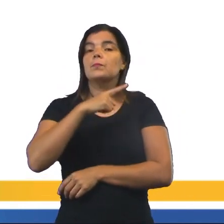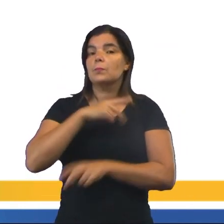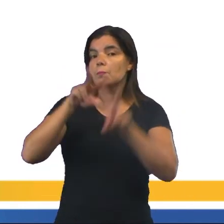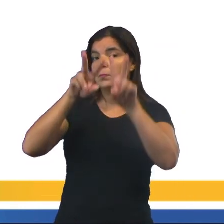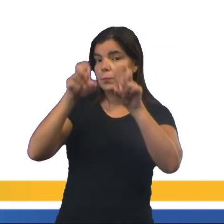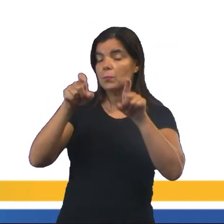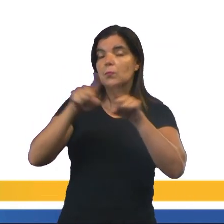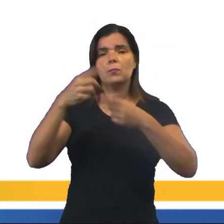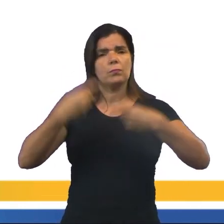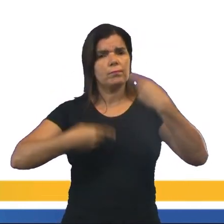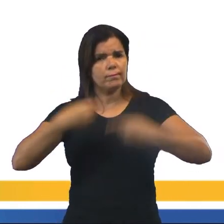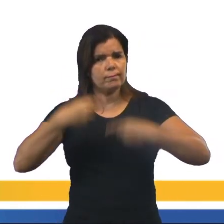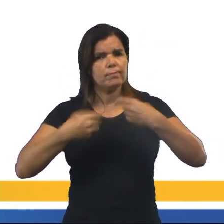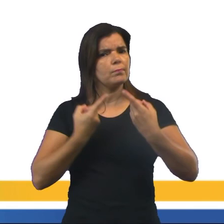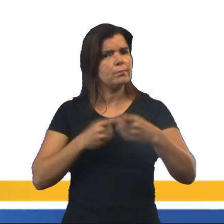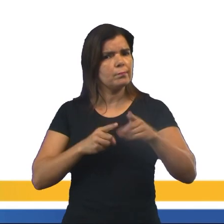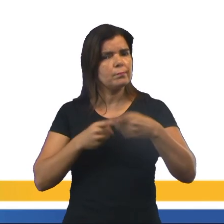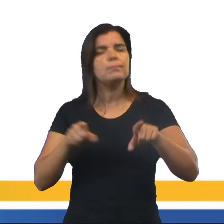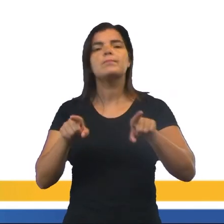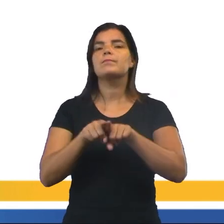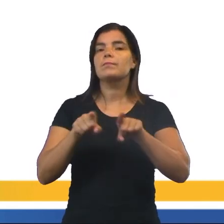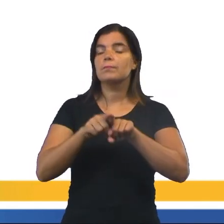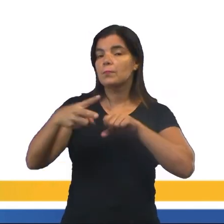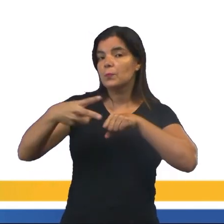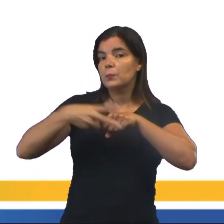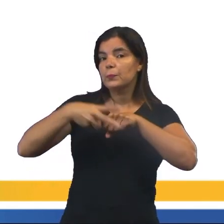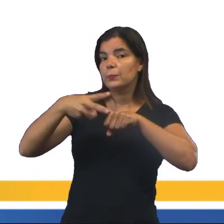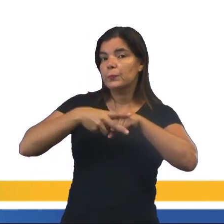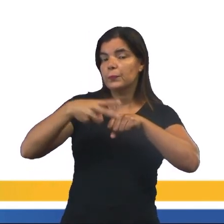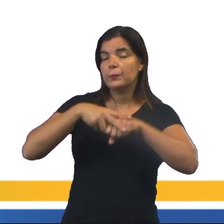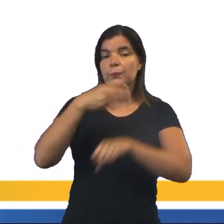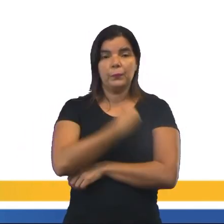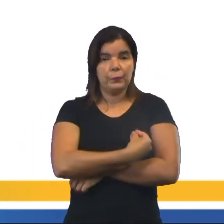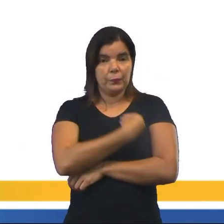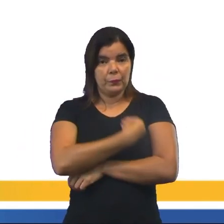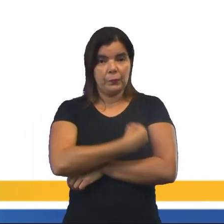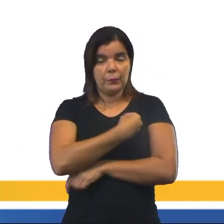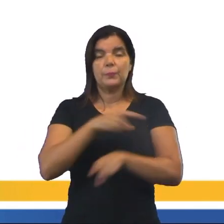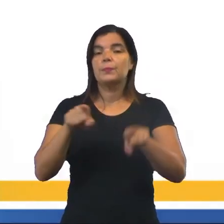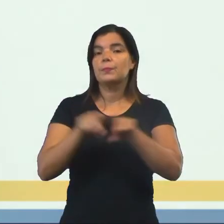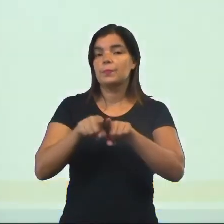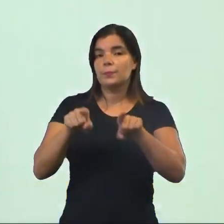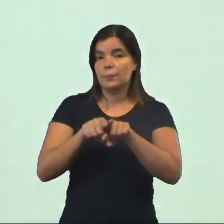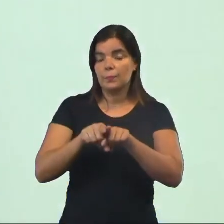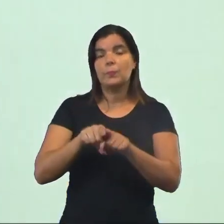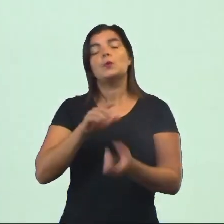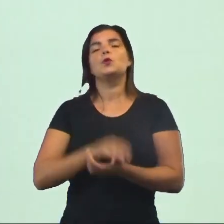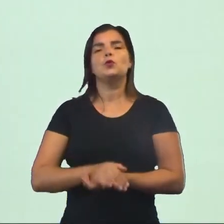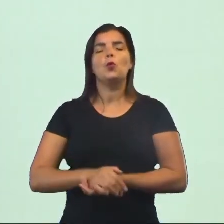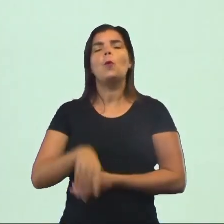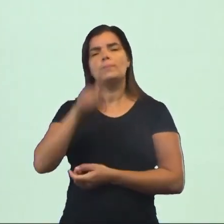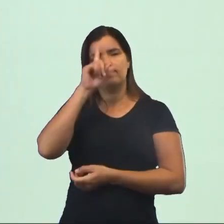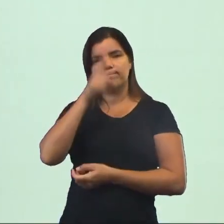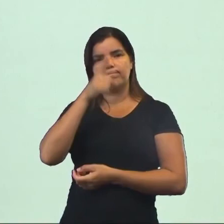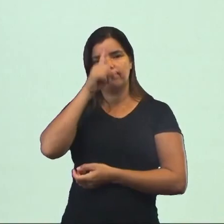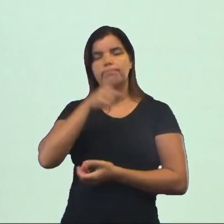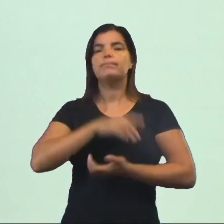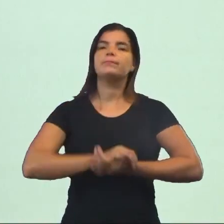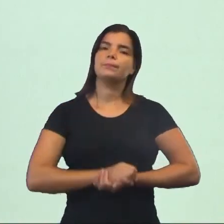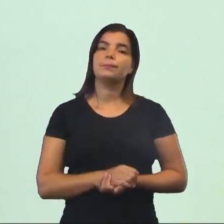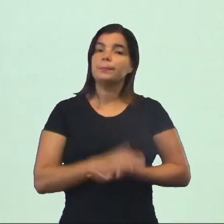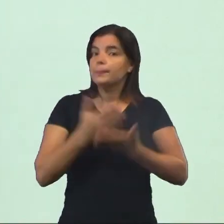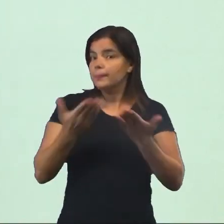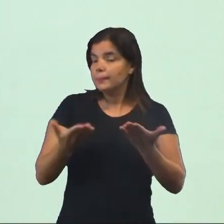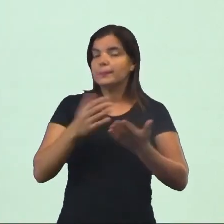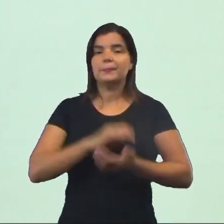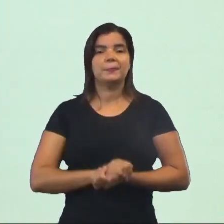títulos polêmicos e provocativos, o verbo aparece no presente e no hiperativo. Então,